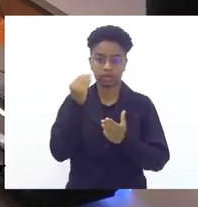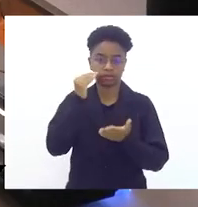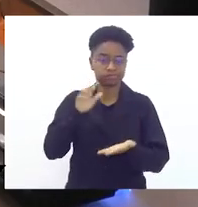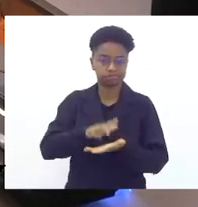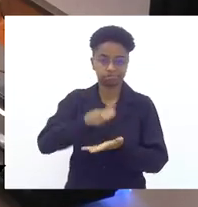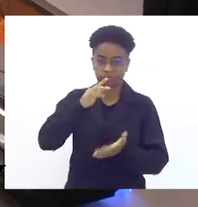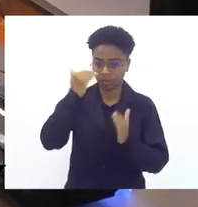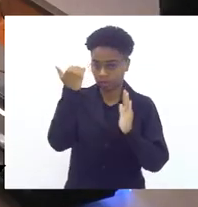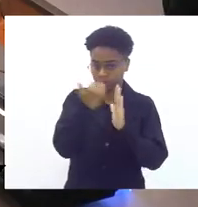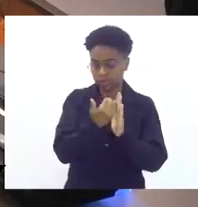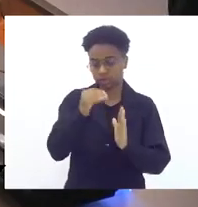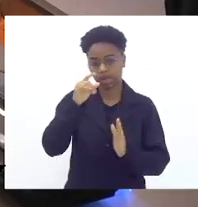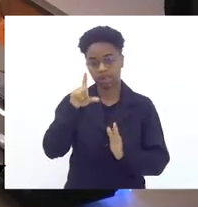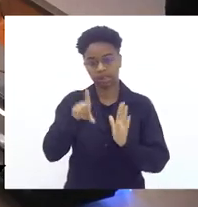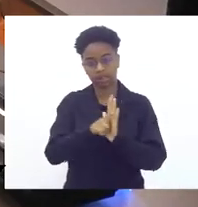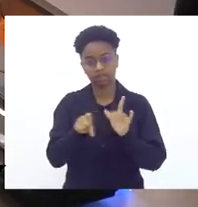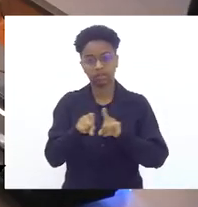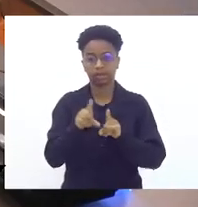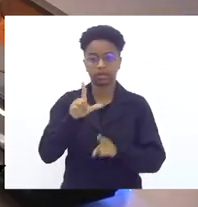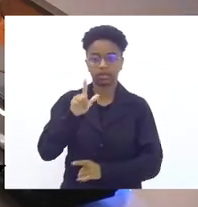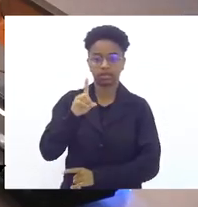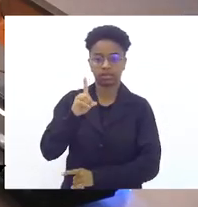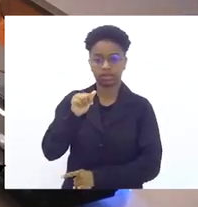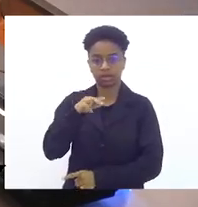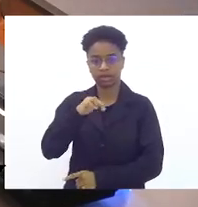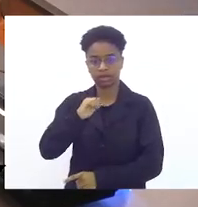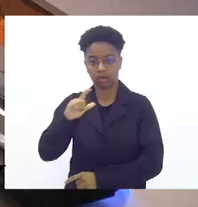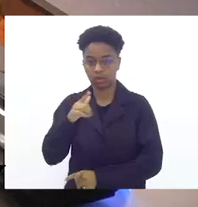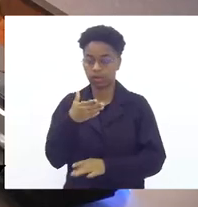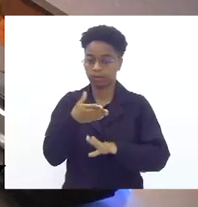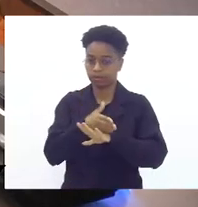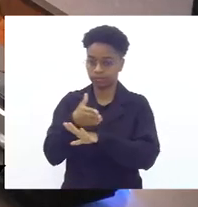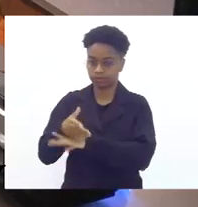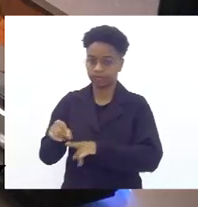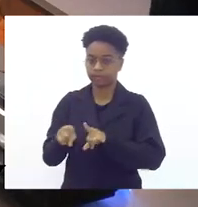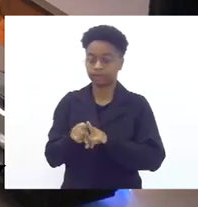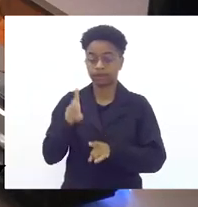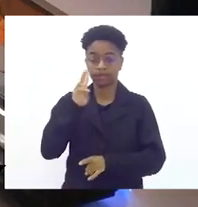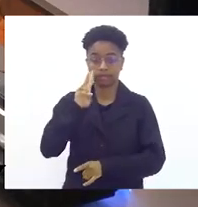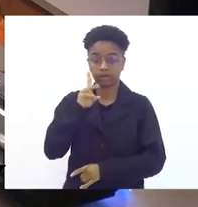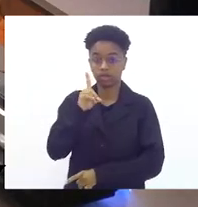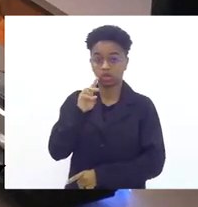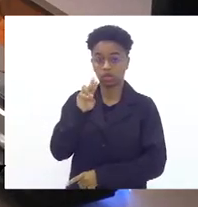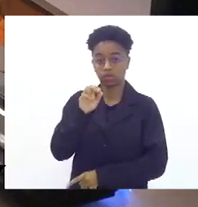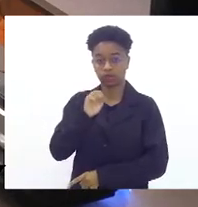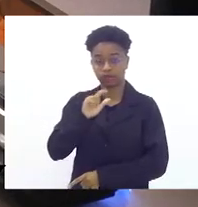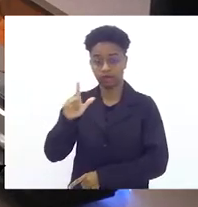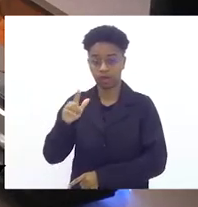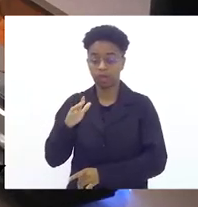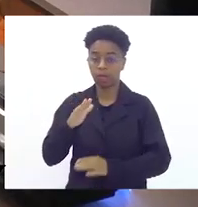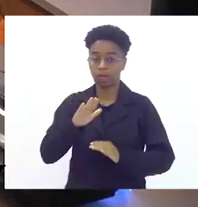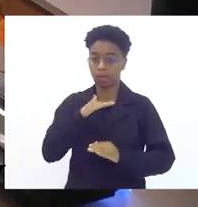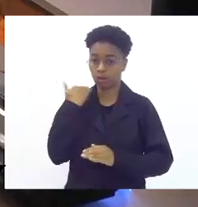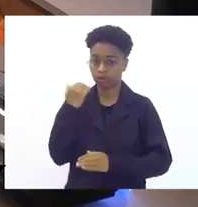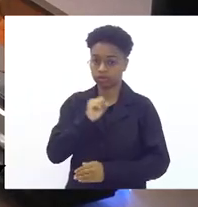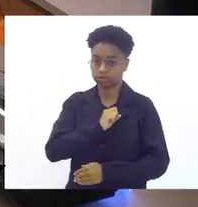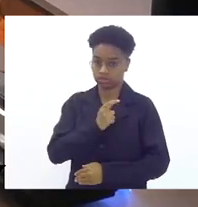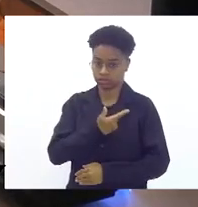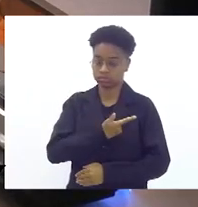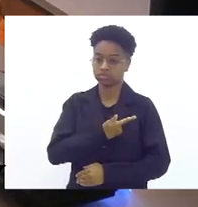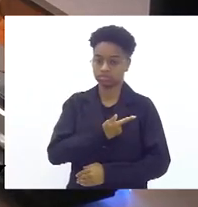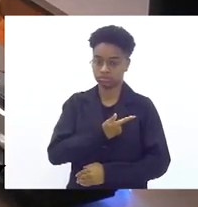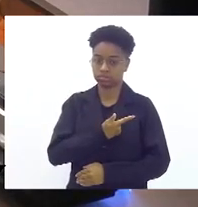o Daniel participou diretamente dessa Lembrando que esse companheiro Durval foi assassinado em São Gonçalo